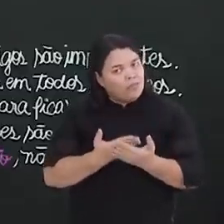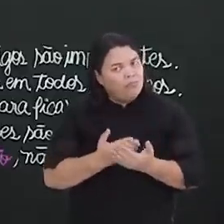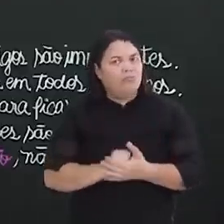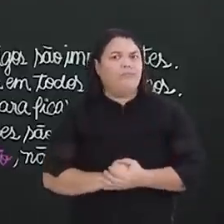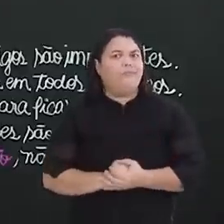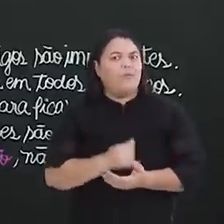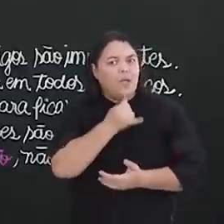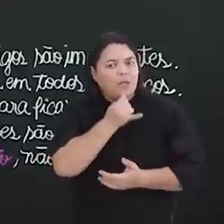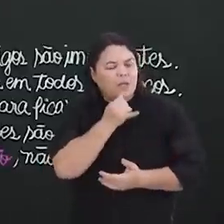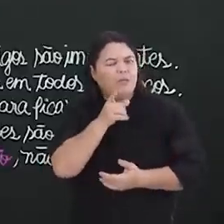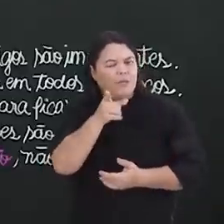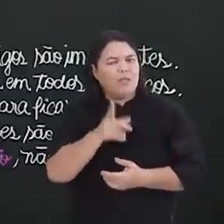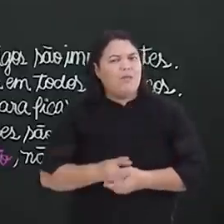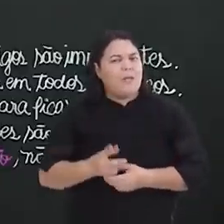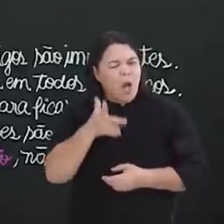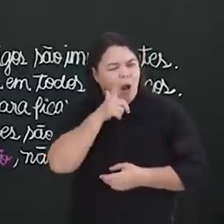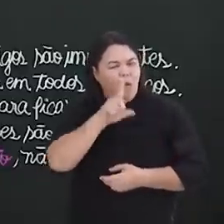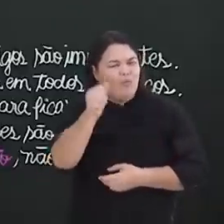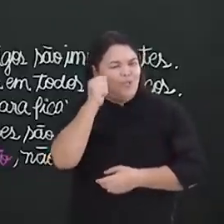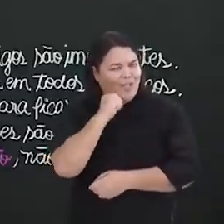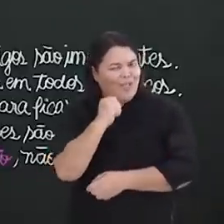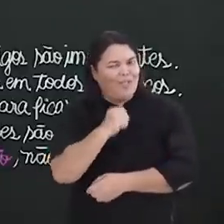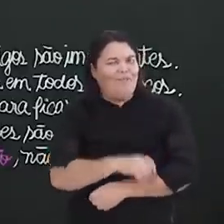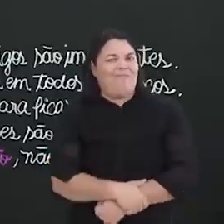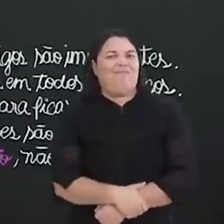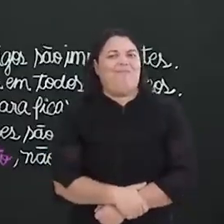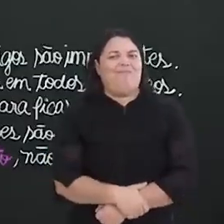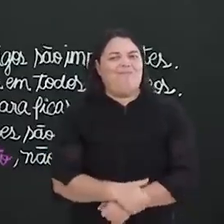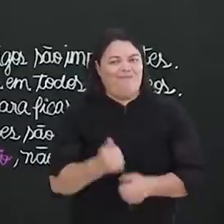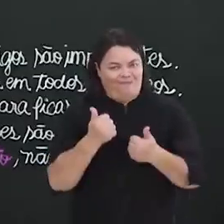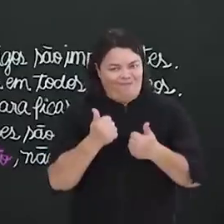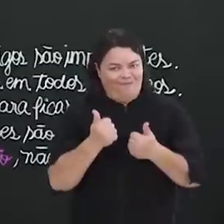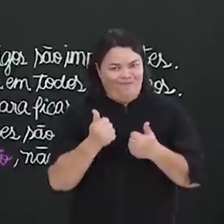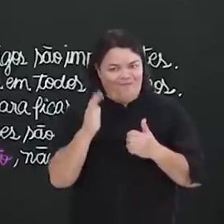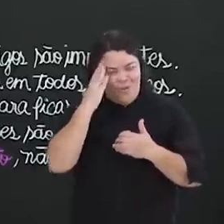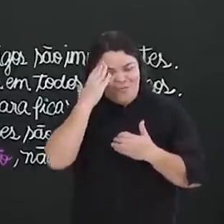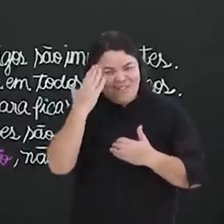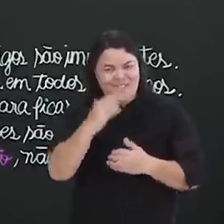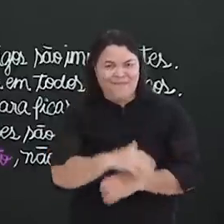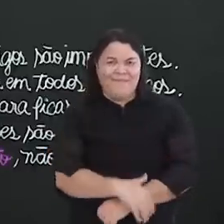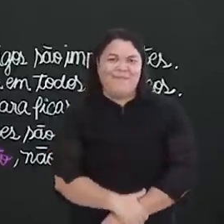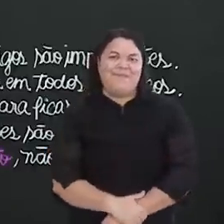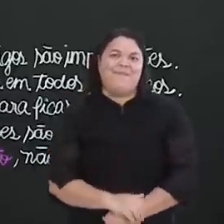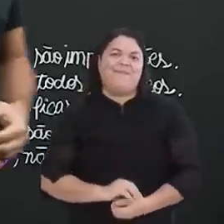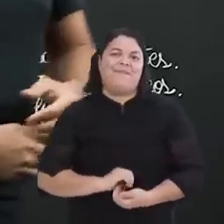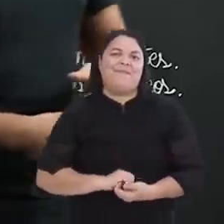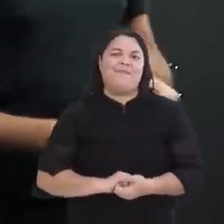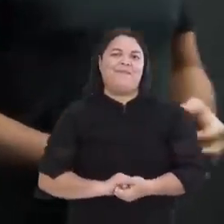desses conectivos, que você vai conseguir tirar de letra a aplicação desse assunto. Muito obrigado!